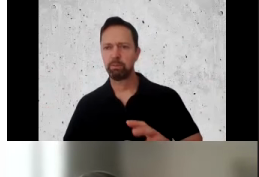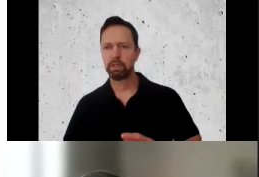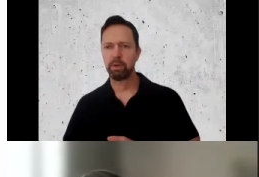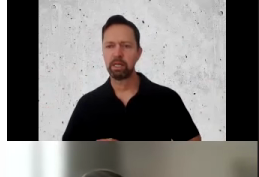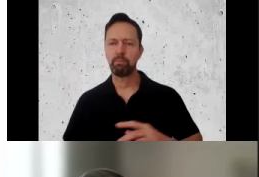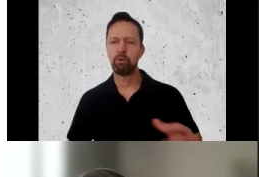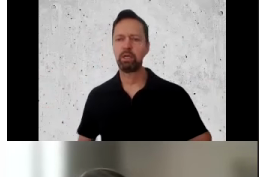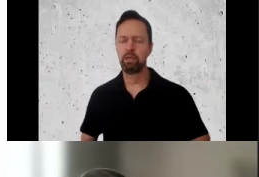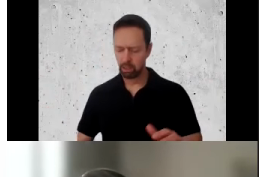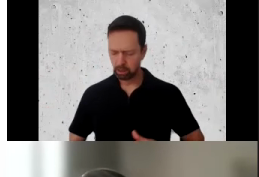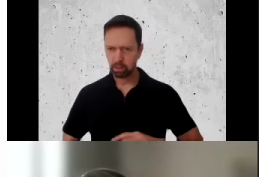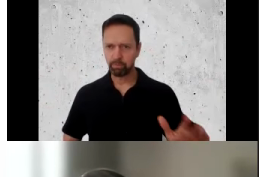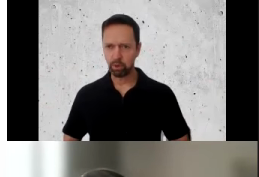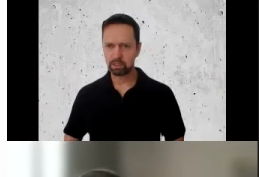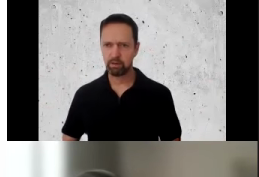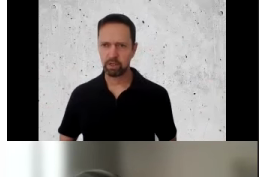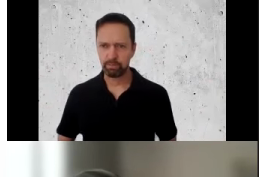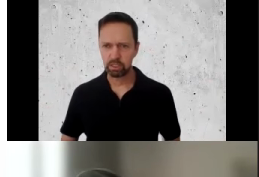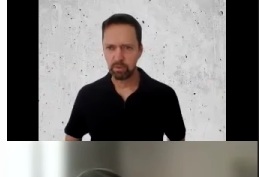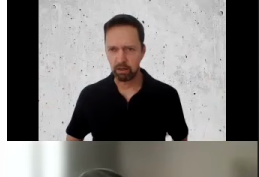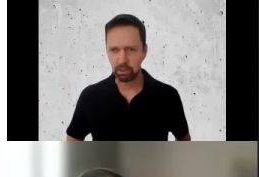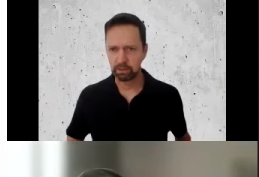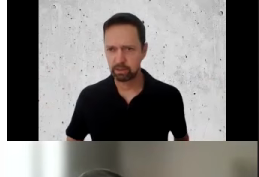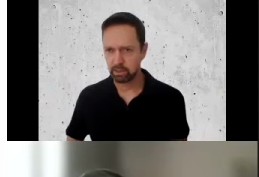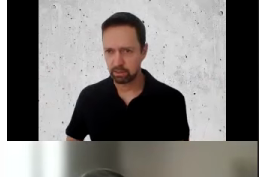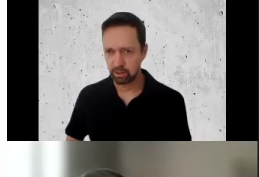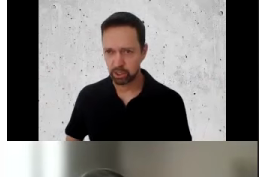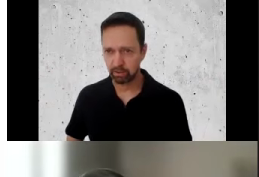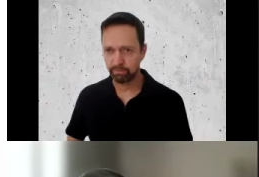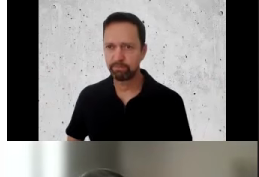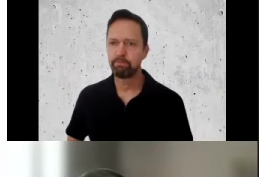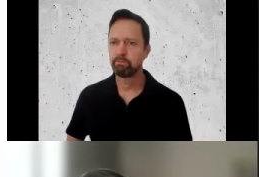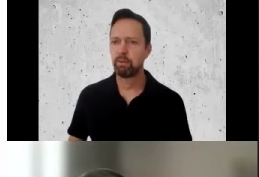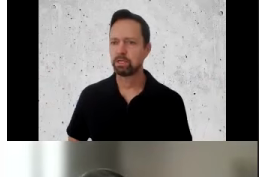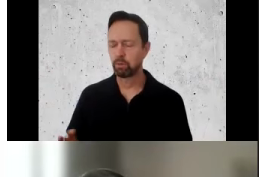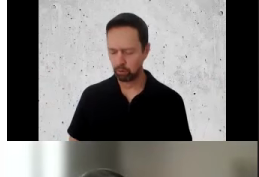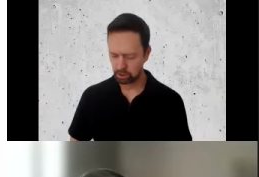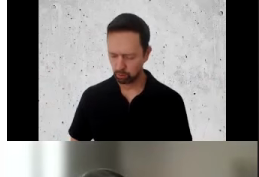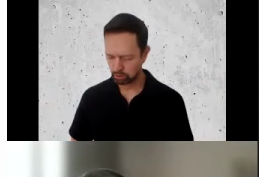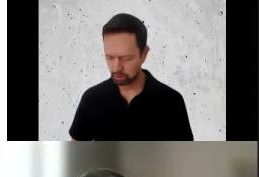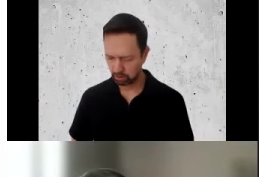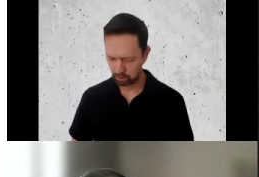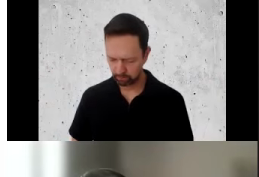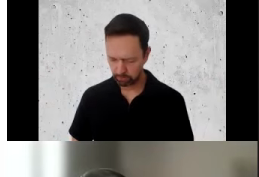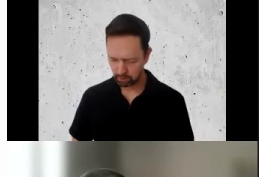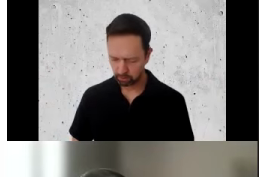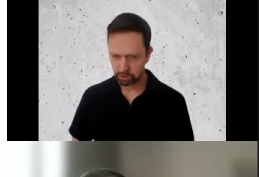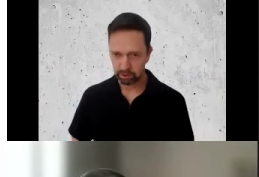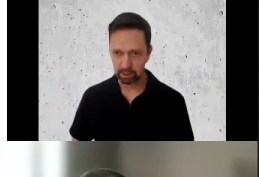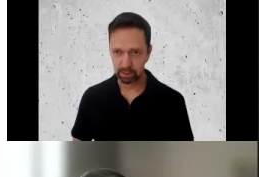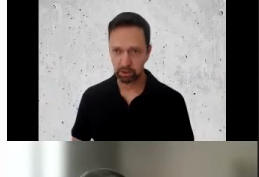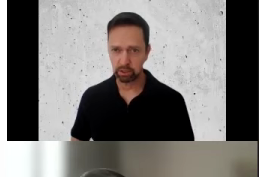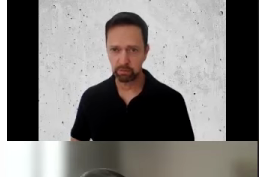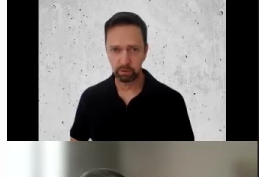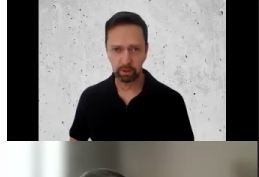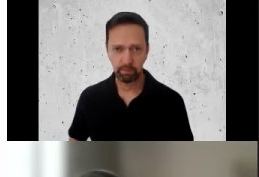que já deu para ter uma ideia boa aqui. Depois, talvez, na próxima aula, se achar que tem mais alguma coisa útil de custo